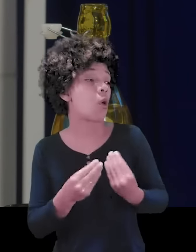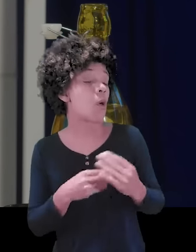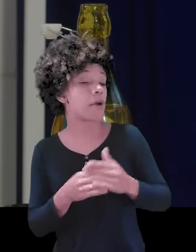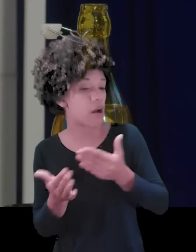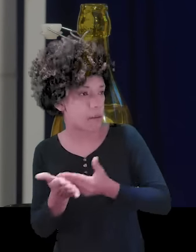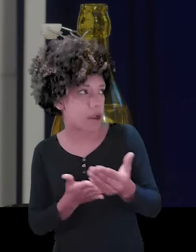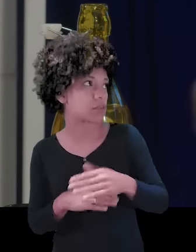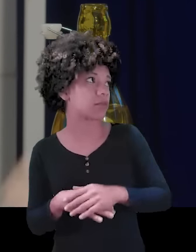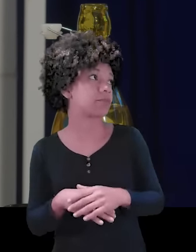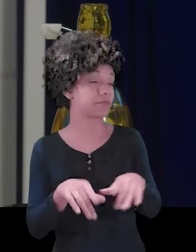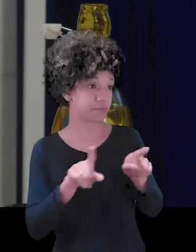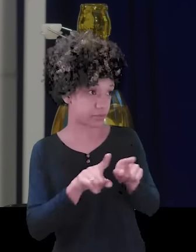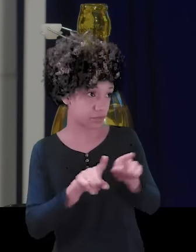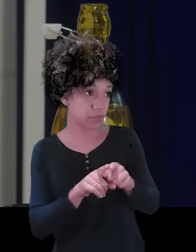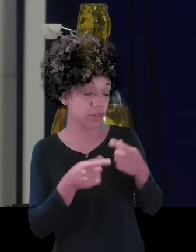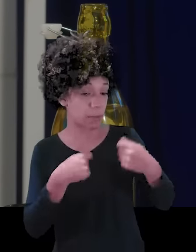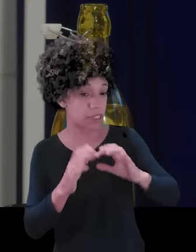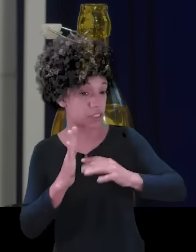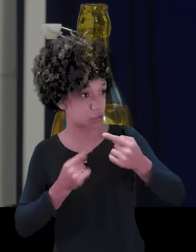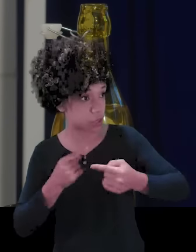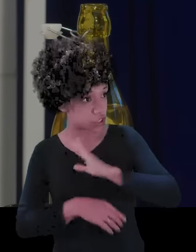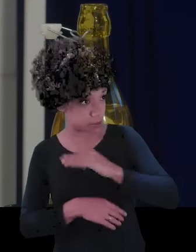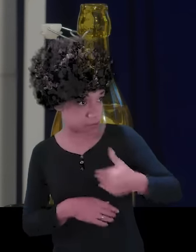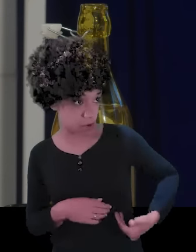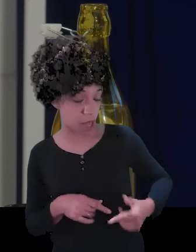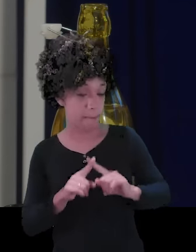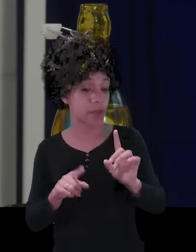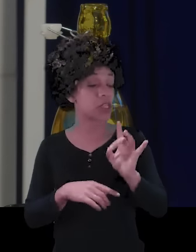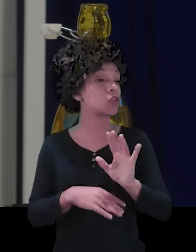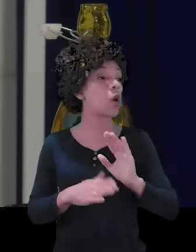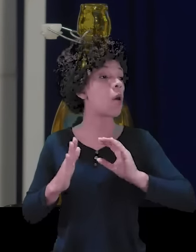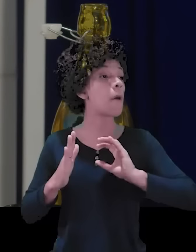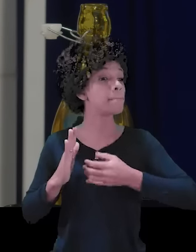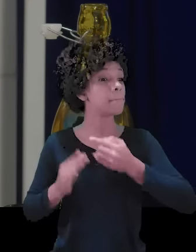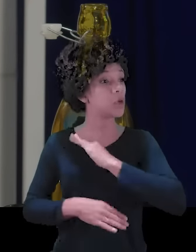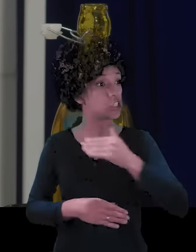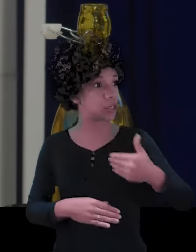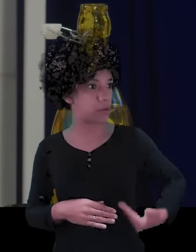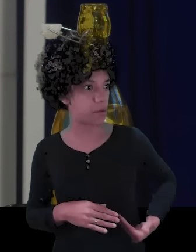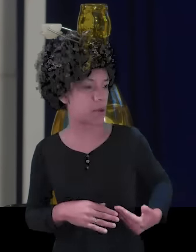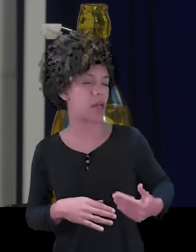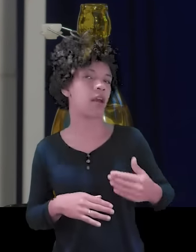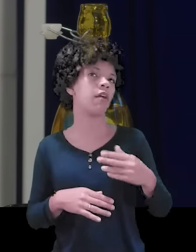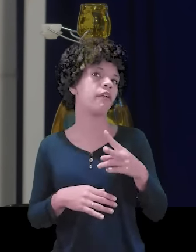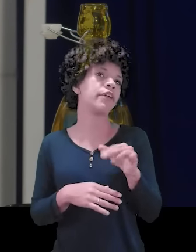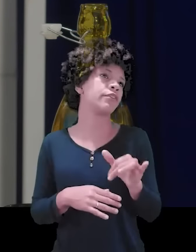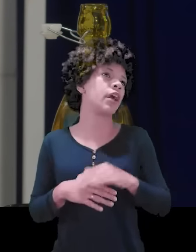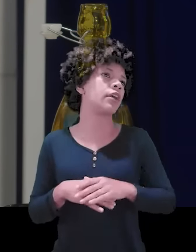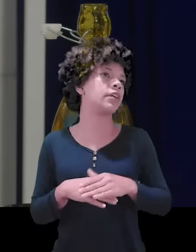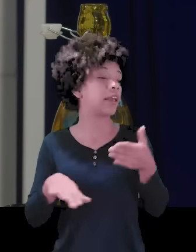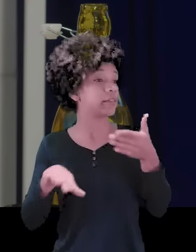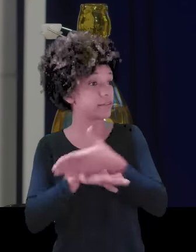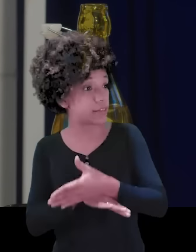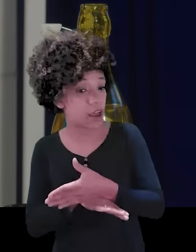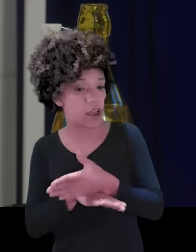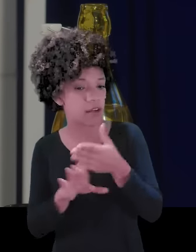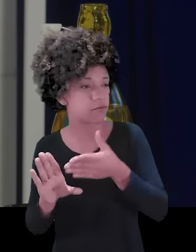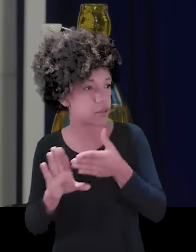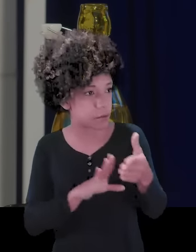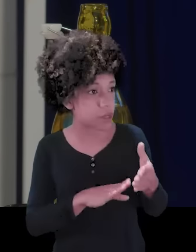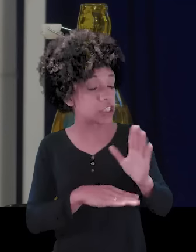essa né E aí a gente se de política pública mas não só política pública que vai entrar na